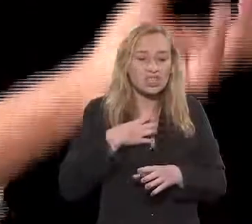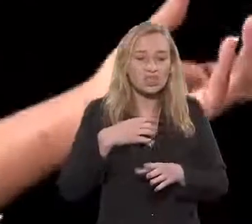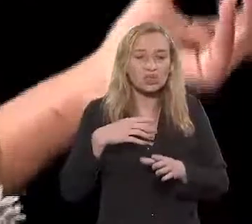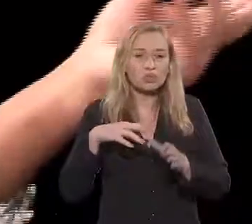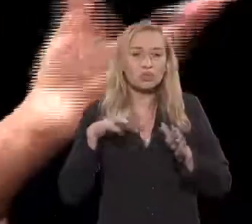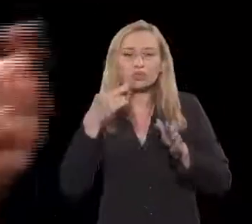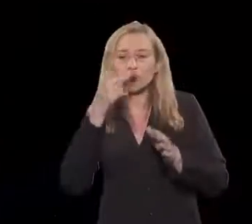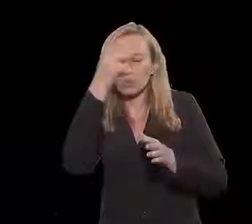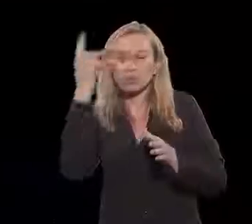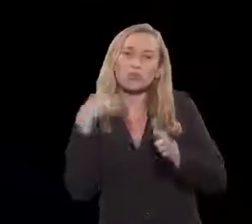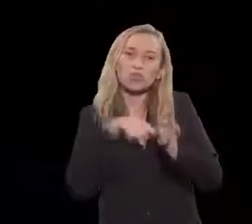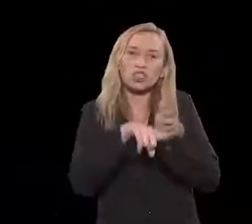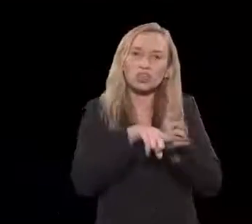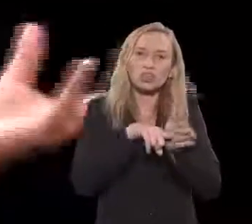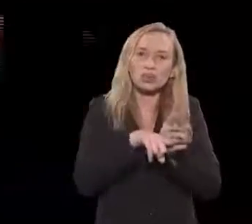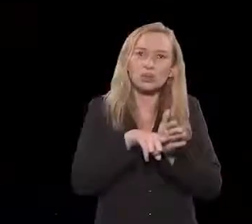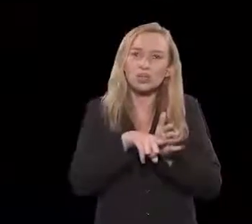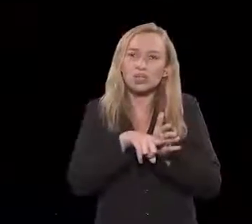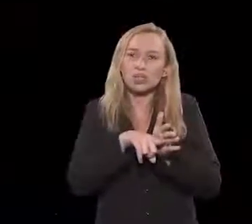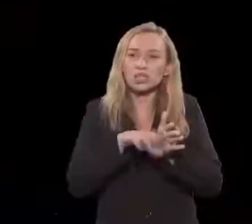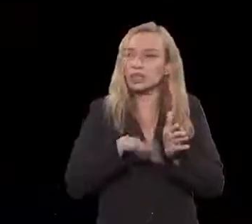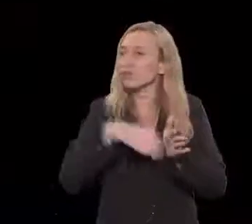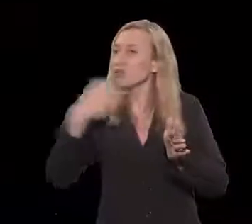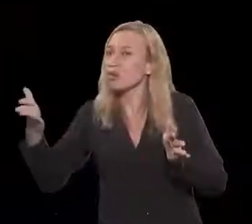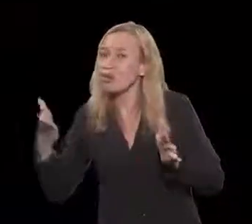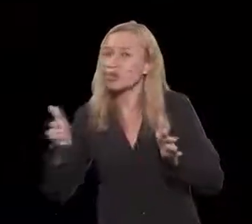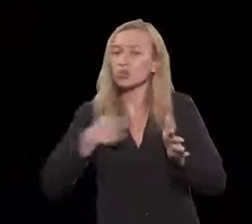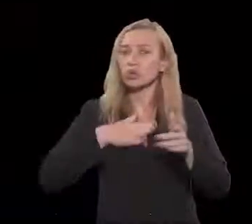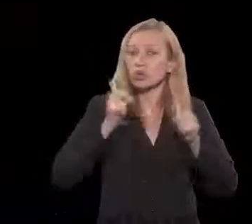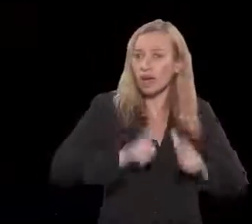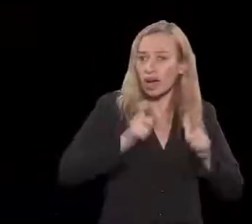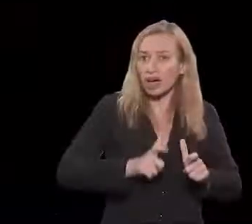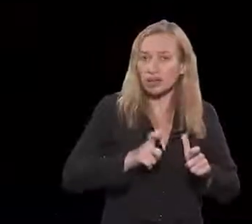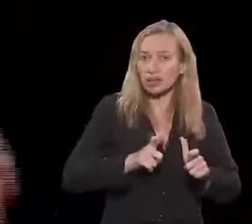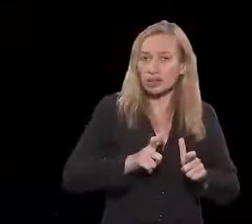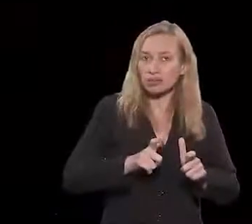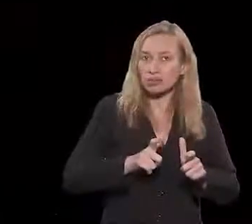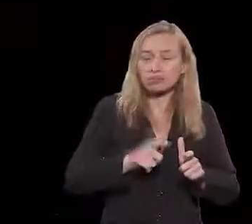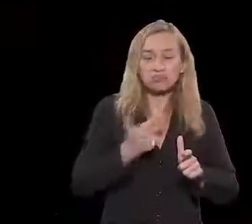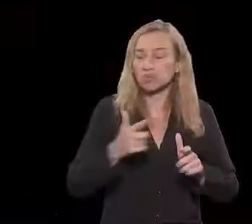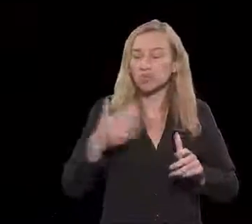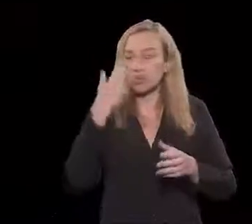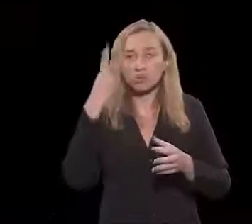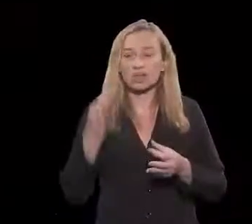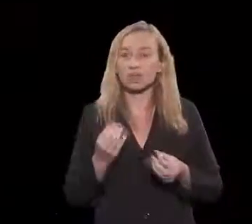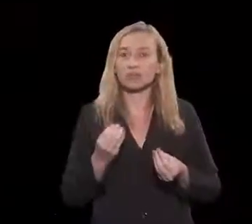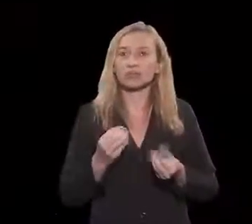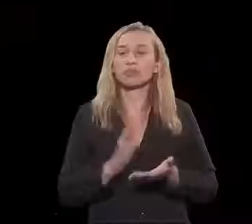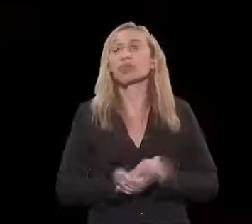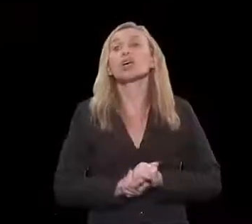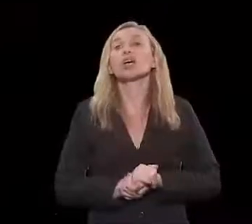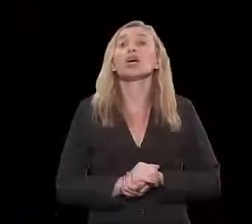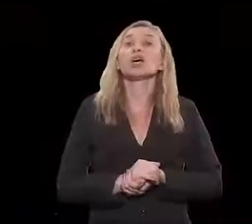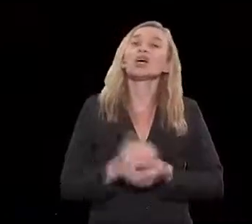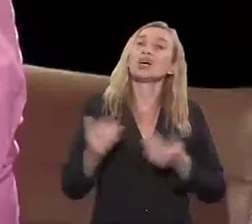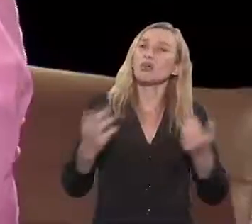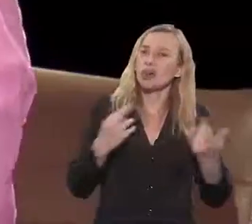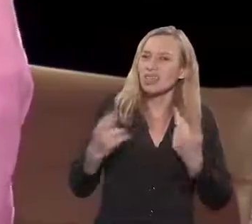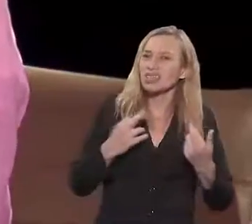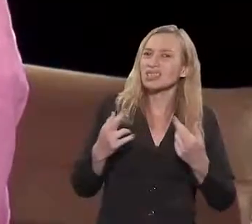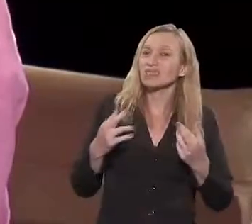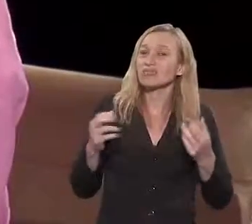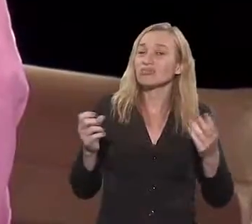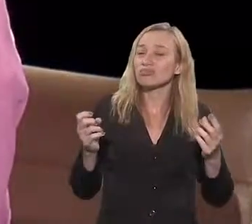por um pesquisador que está fora da minha historicidade, que está fora do meu lugar de fala. Não tem como saber, sabe? É uma relação